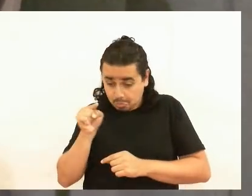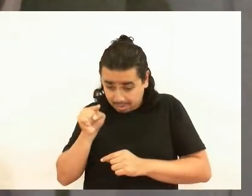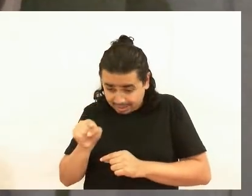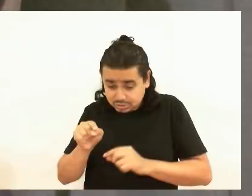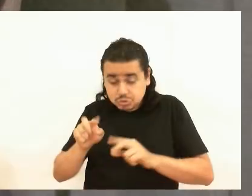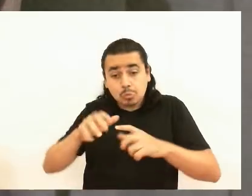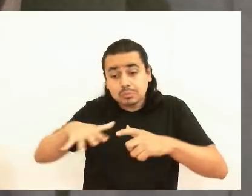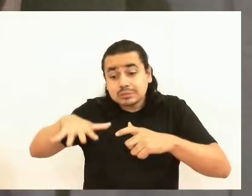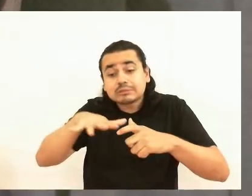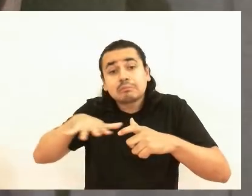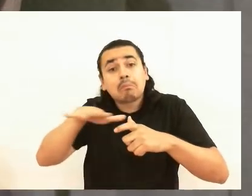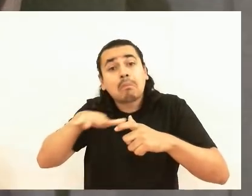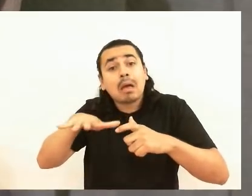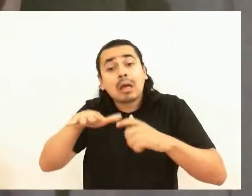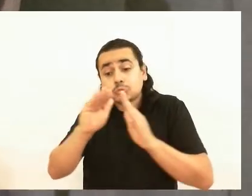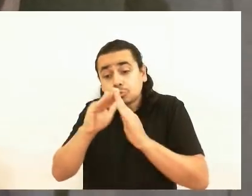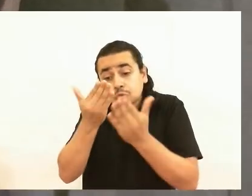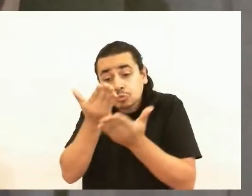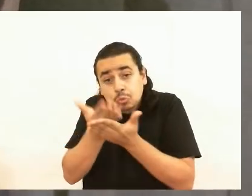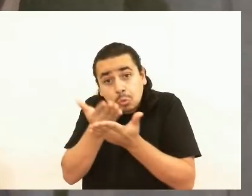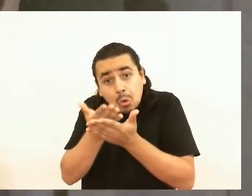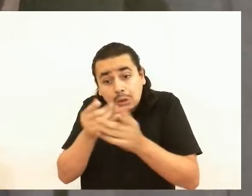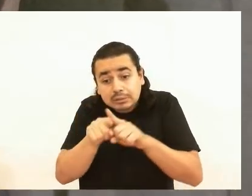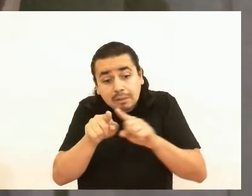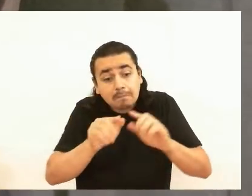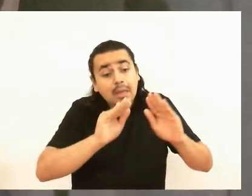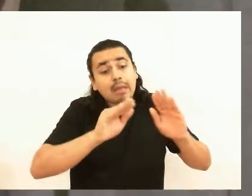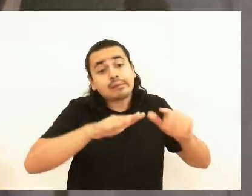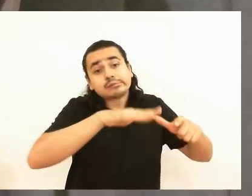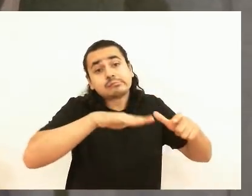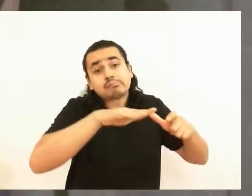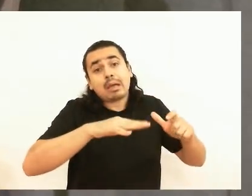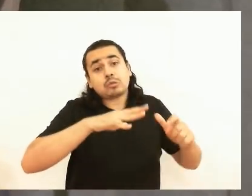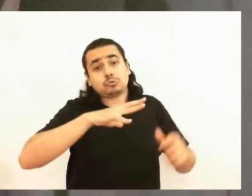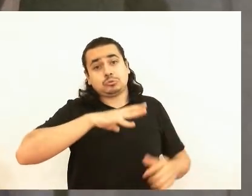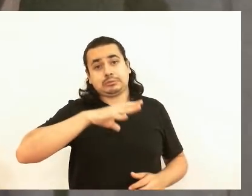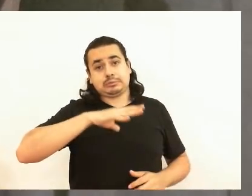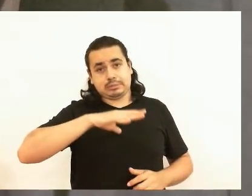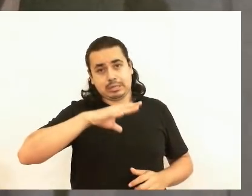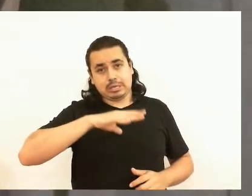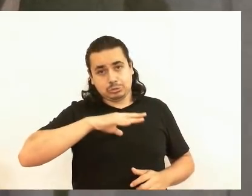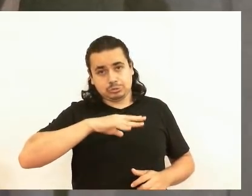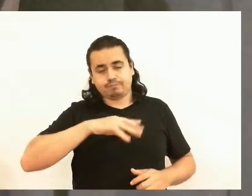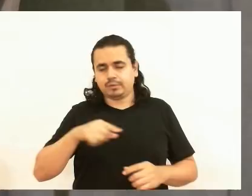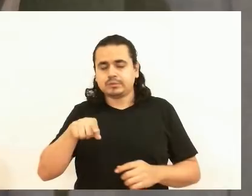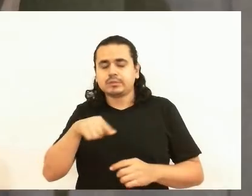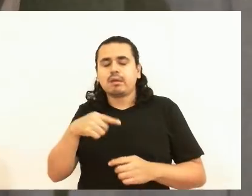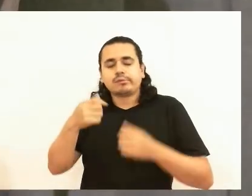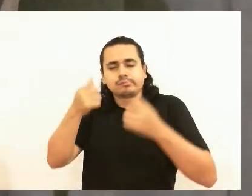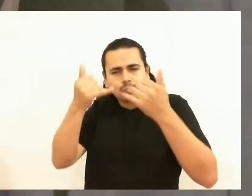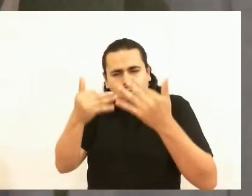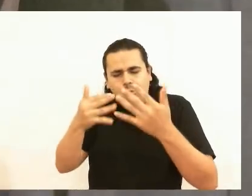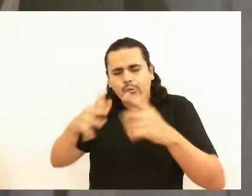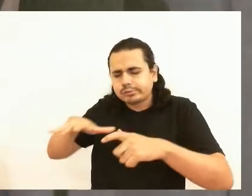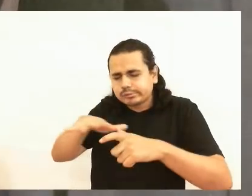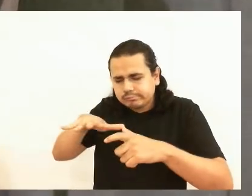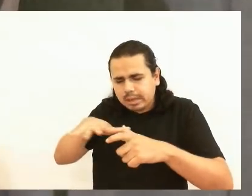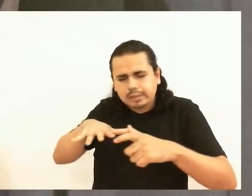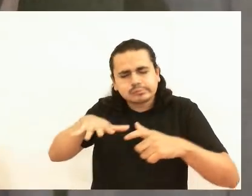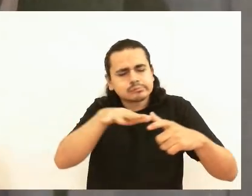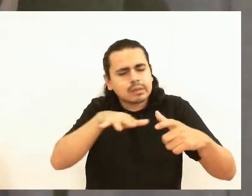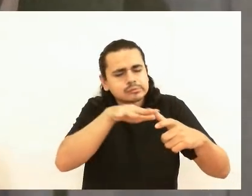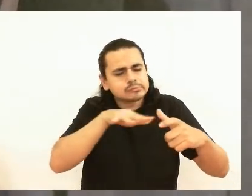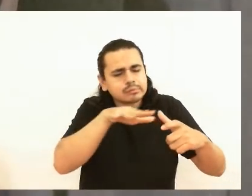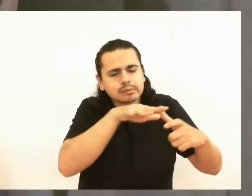os espaços escolares e espaços urbanos você falou sobre essa questão de espaços e como os próprios espaços